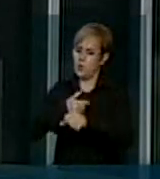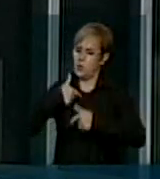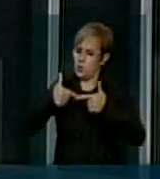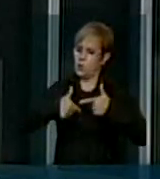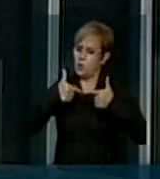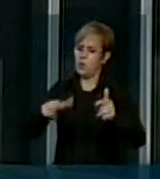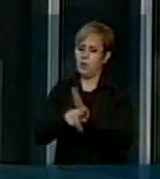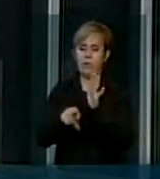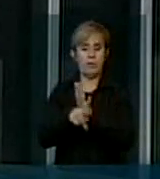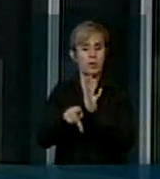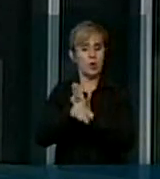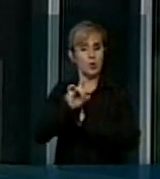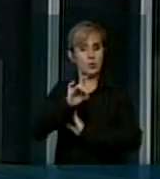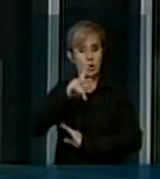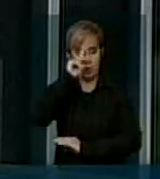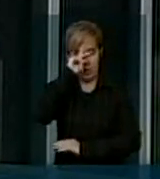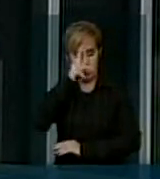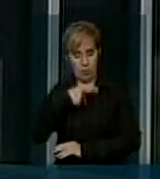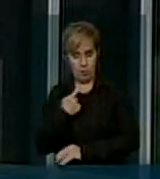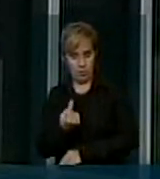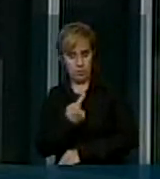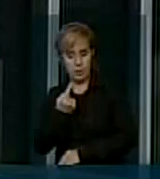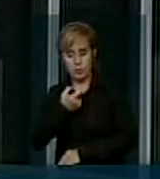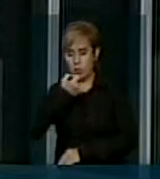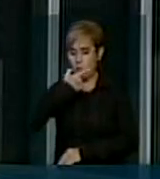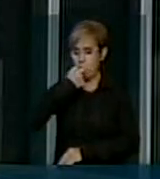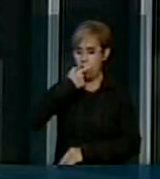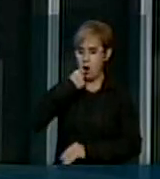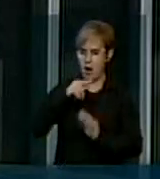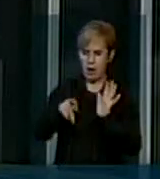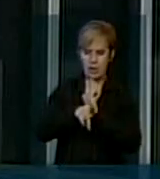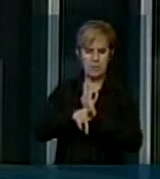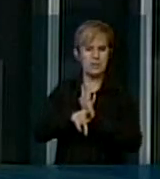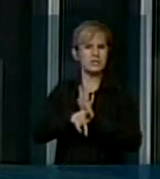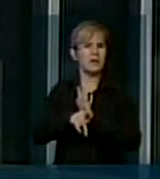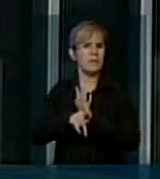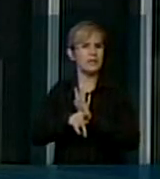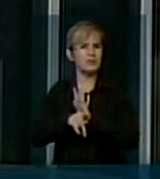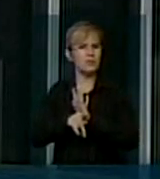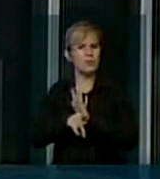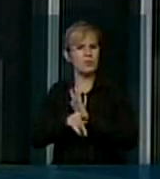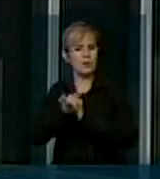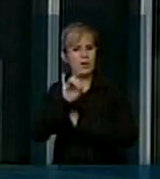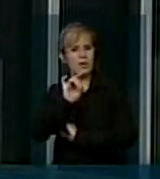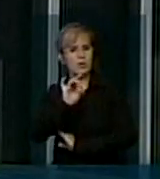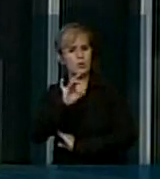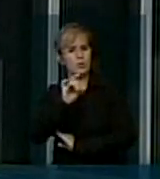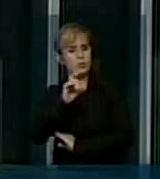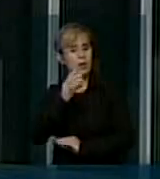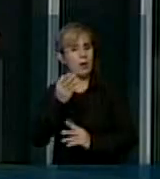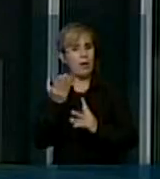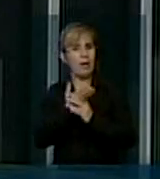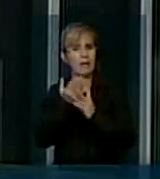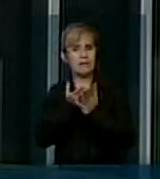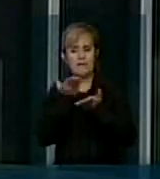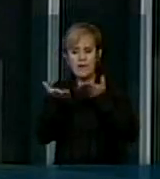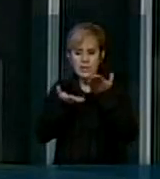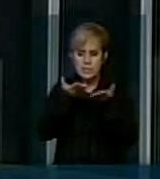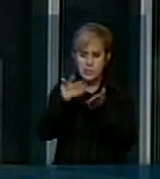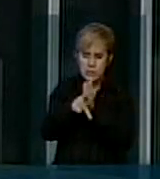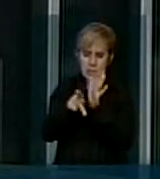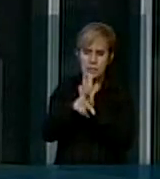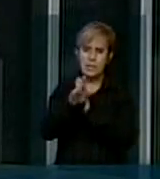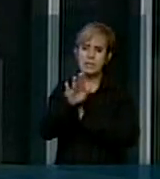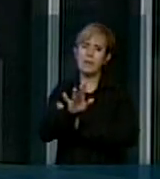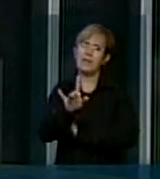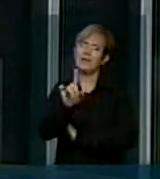é enfrentada apenas através de medicamentos, não é enfrentada apenas através de tratamentos,